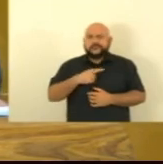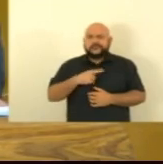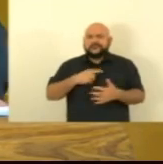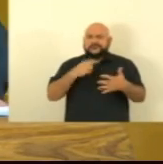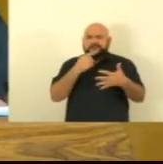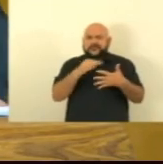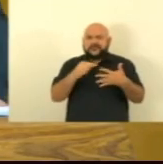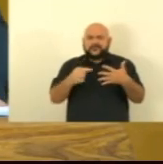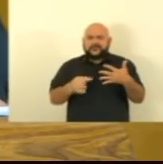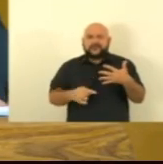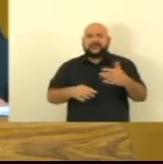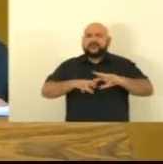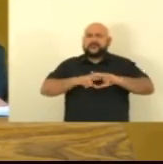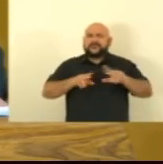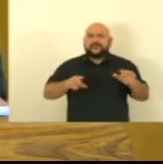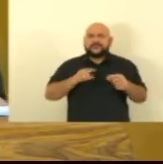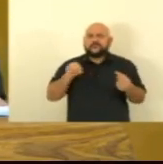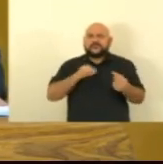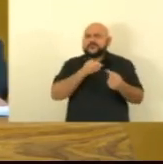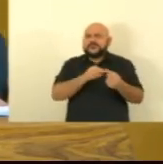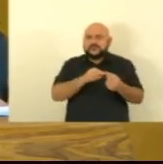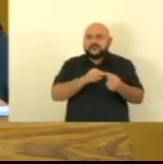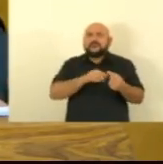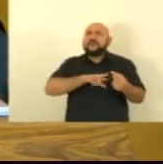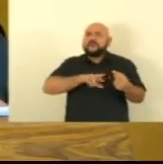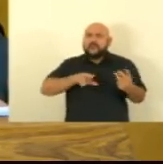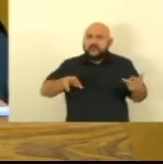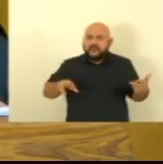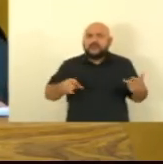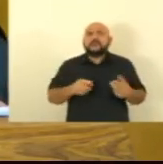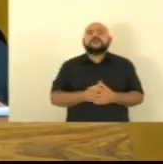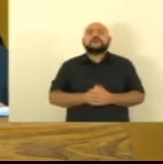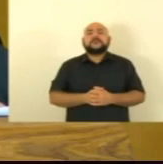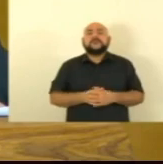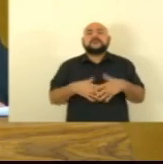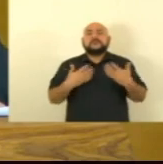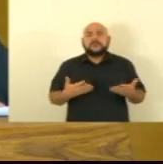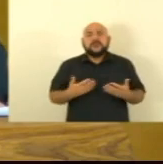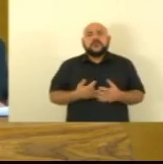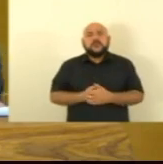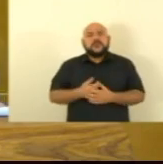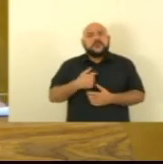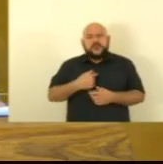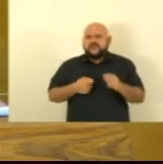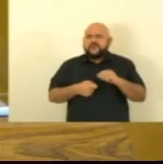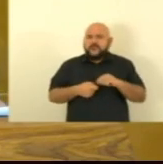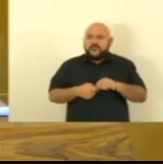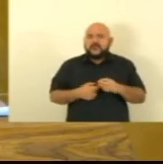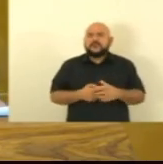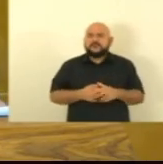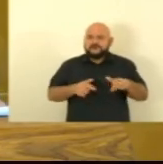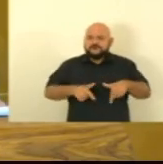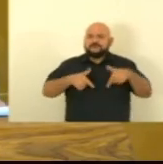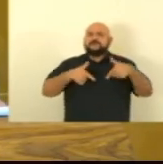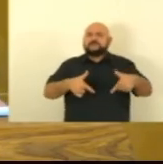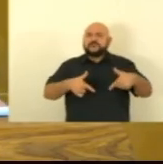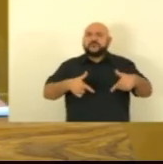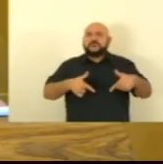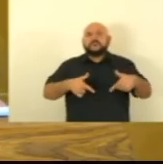Não é aquele deputado que fala e depois escorrega igual a quiabo, não. E o governador me